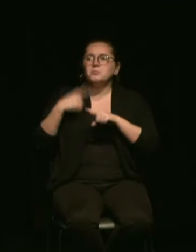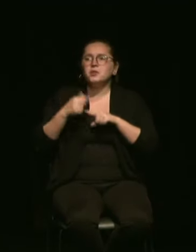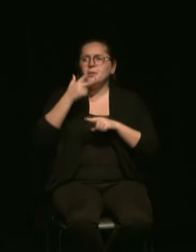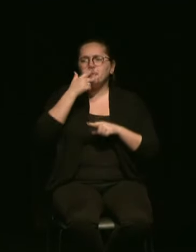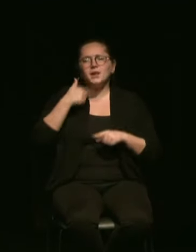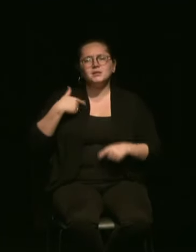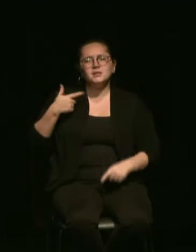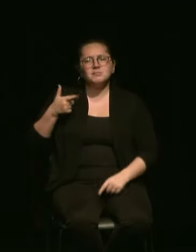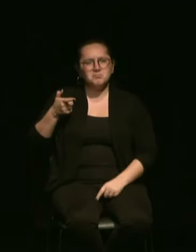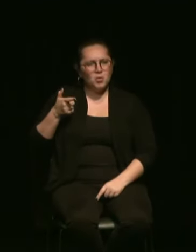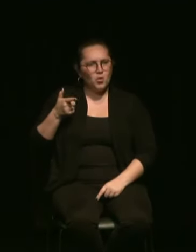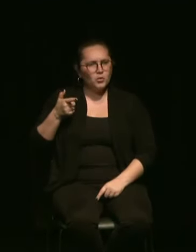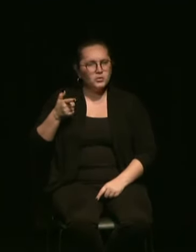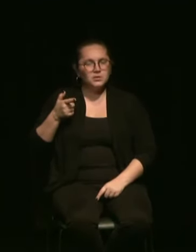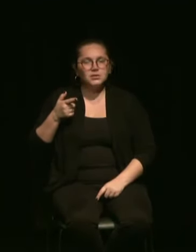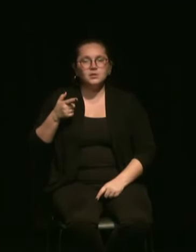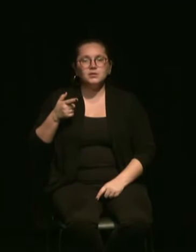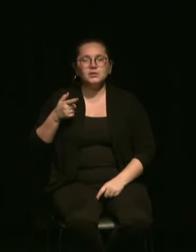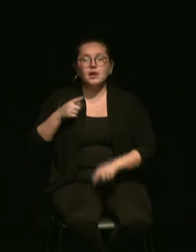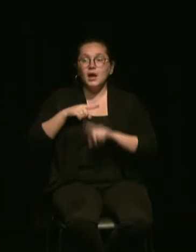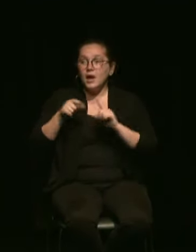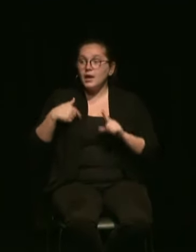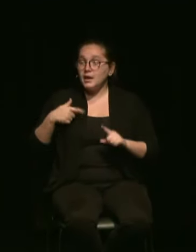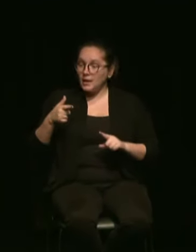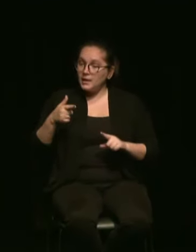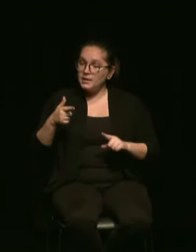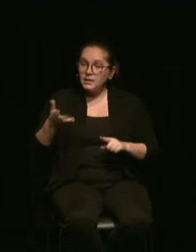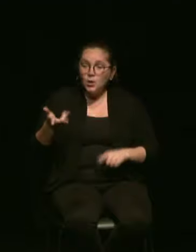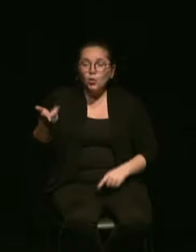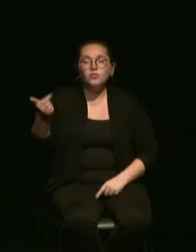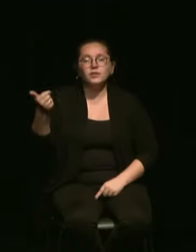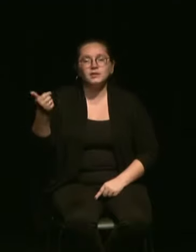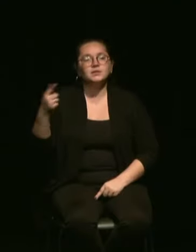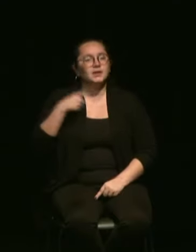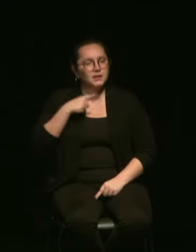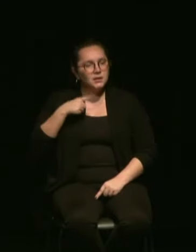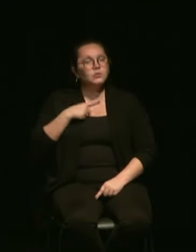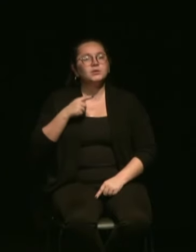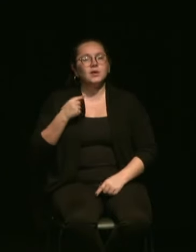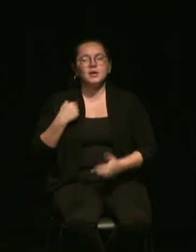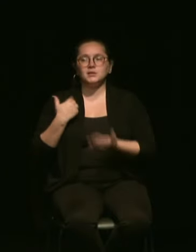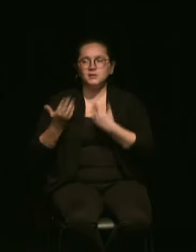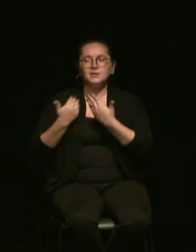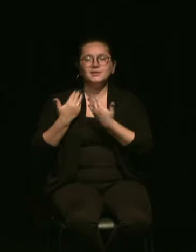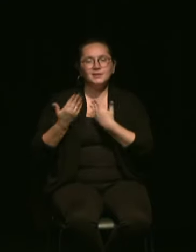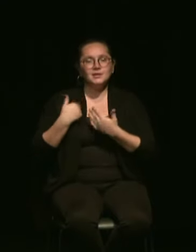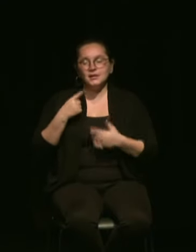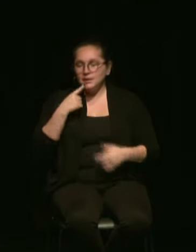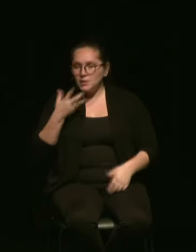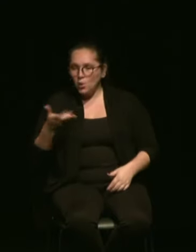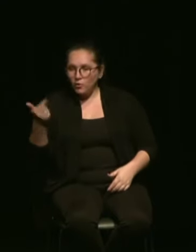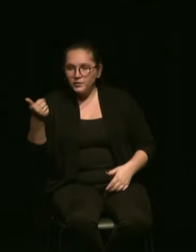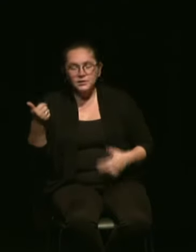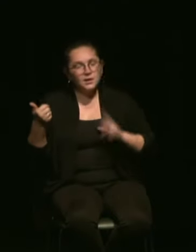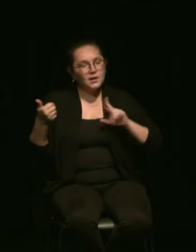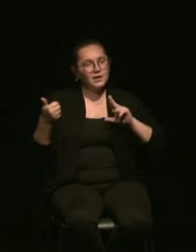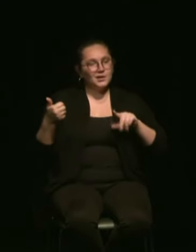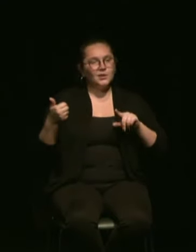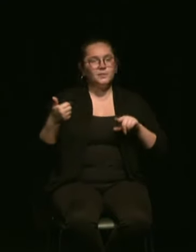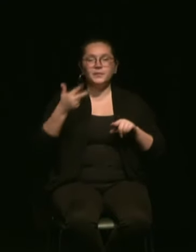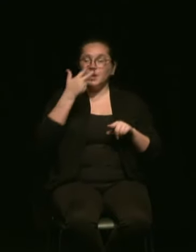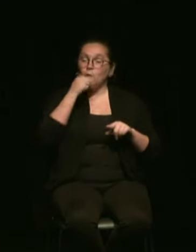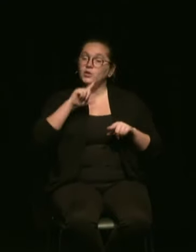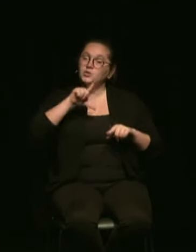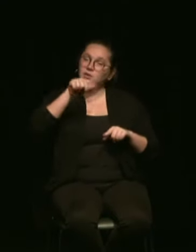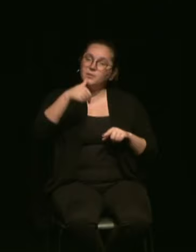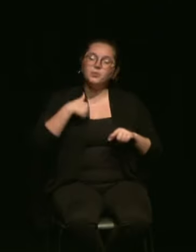alguma coisa assim, até que o cara consegue, é convencido. Quer dizer, existe também uma dialética entre convencer e não convencer. Talvez ele tenha abandonado esse tipo